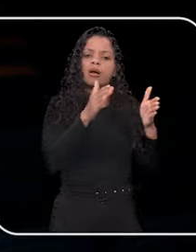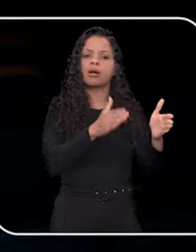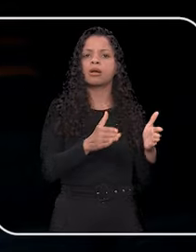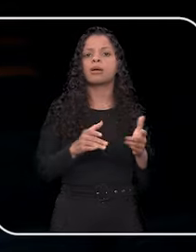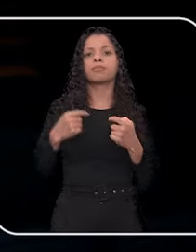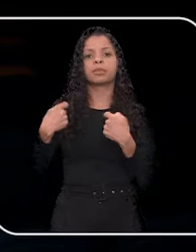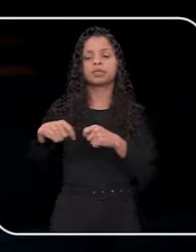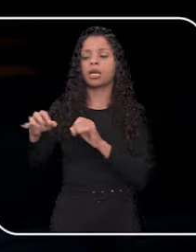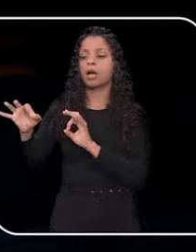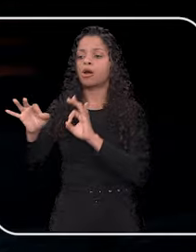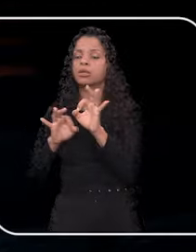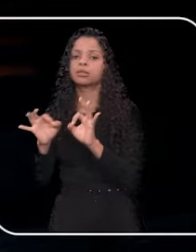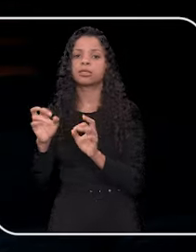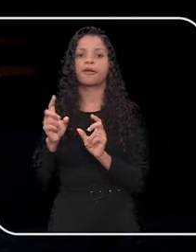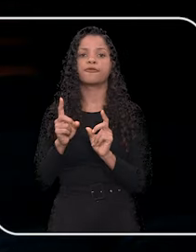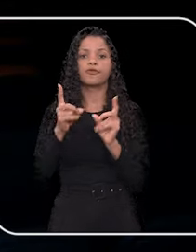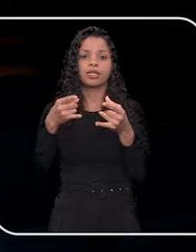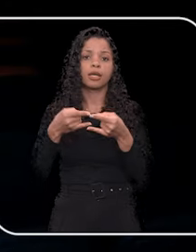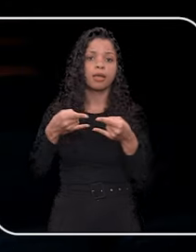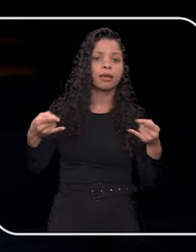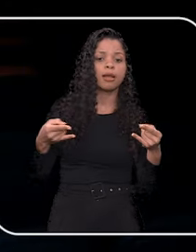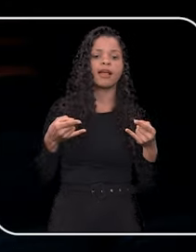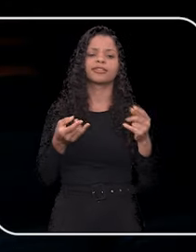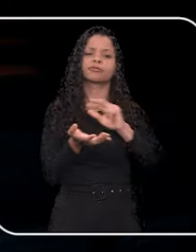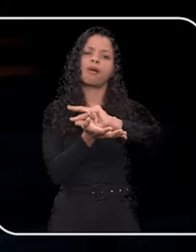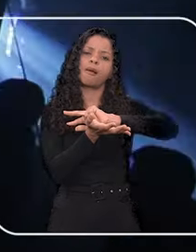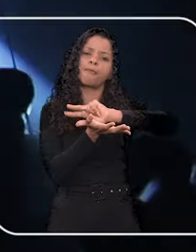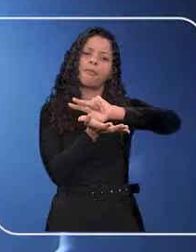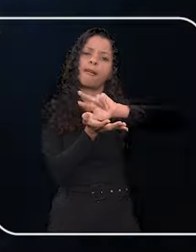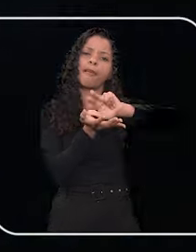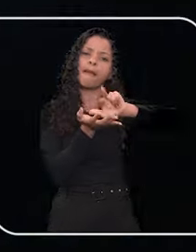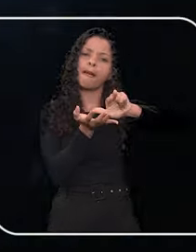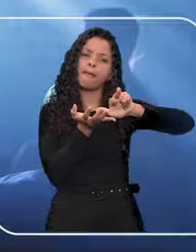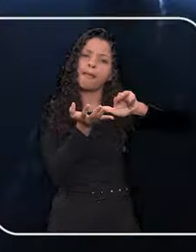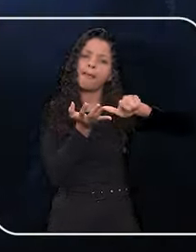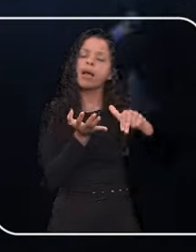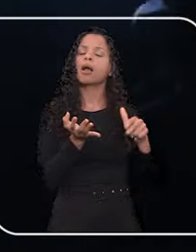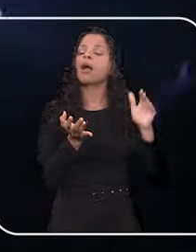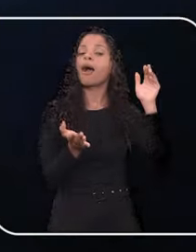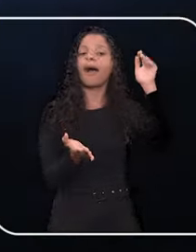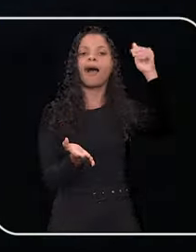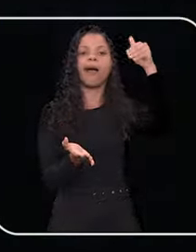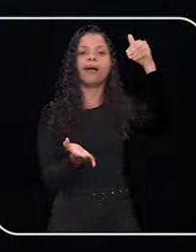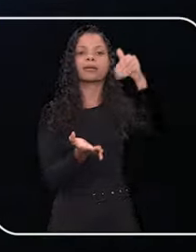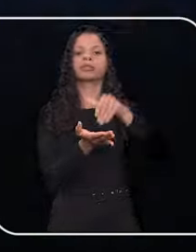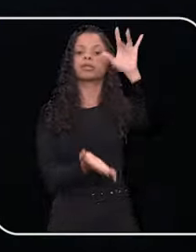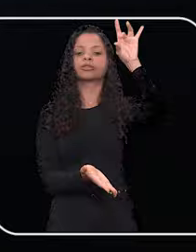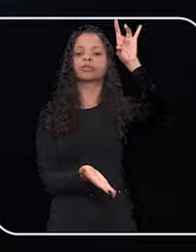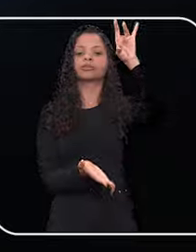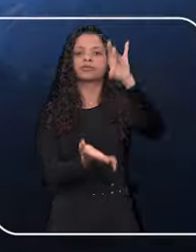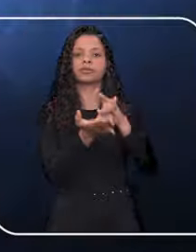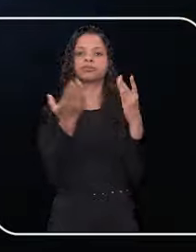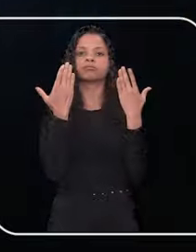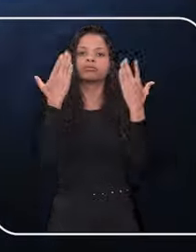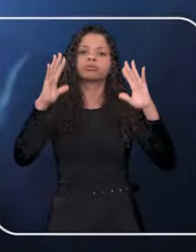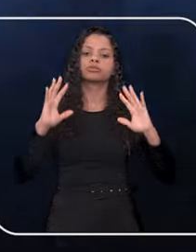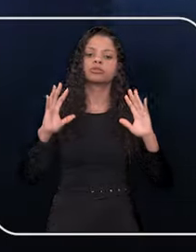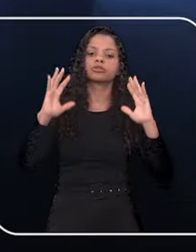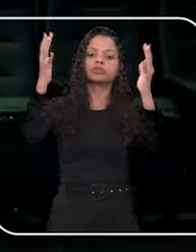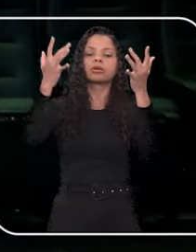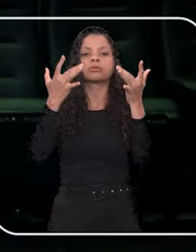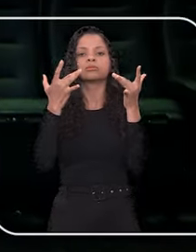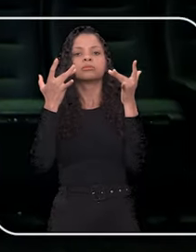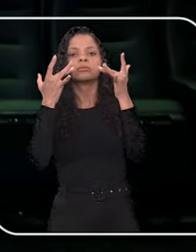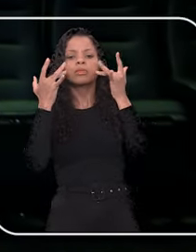preciso produzir organizar vender ingressos são vários Passos até que de fato seja realizado um